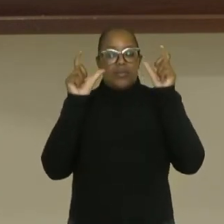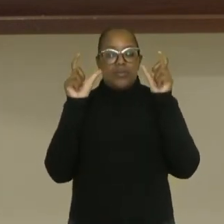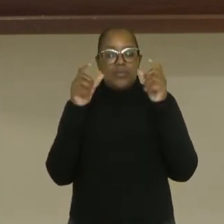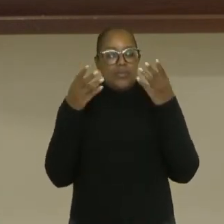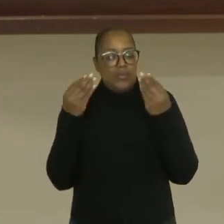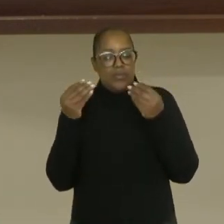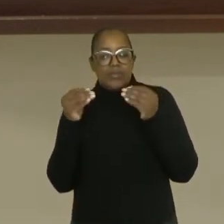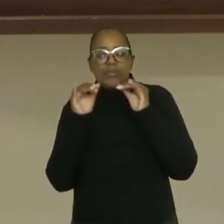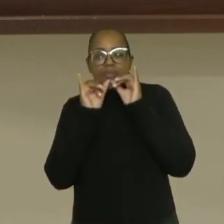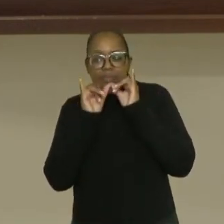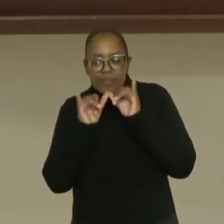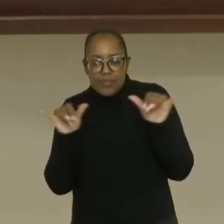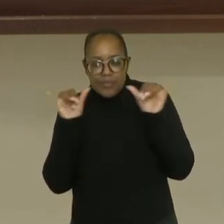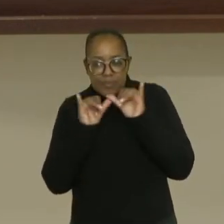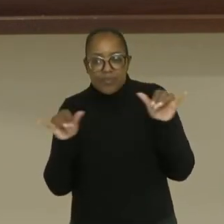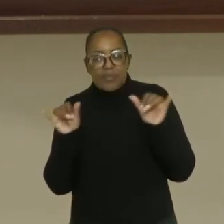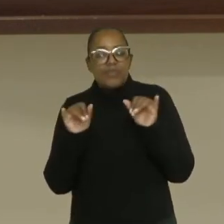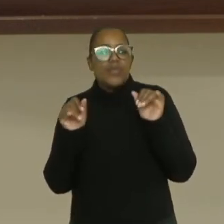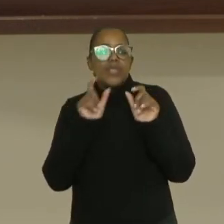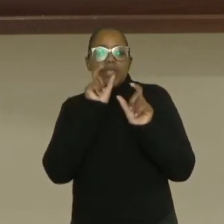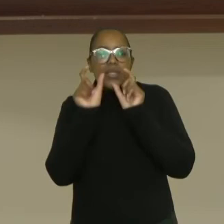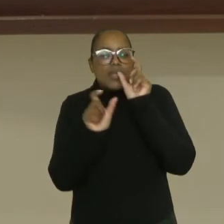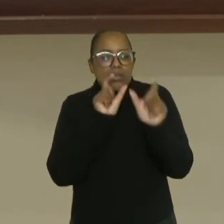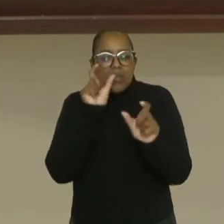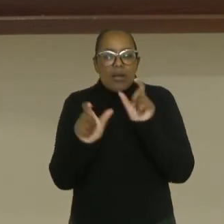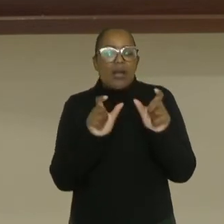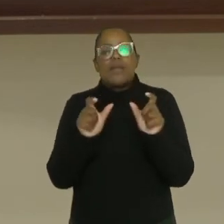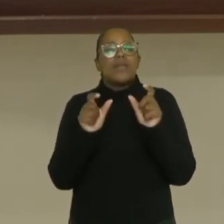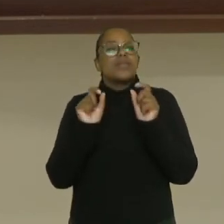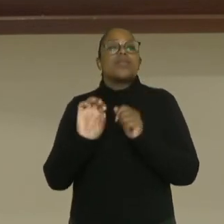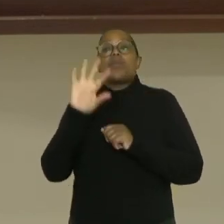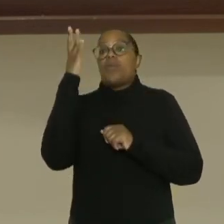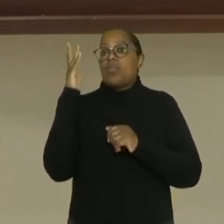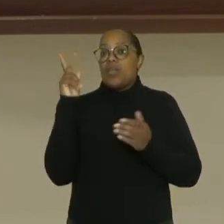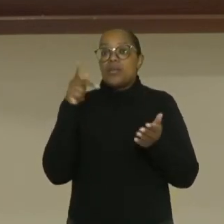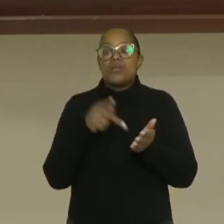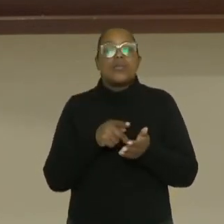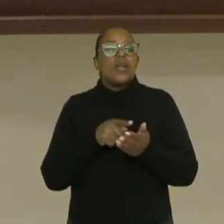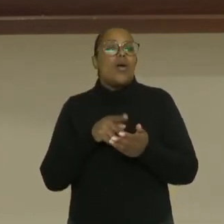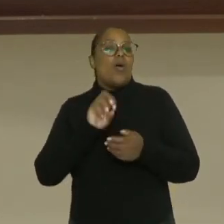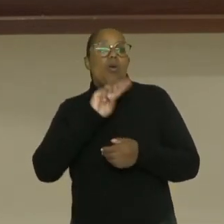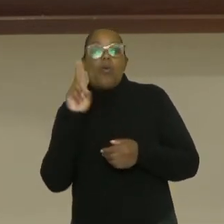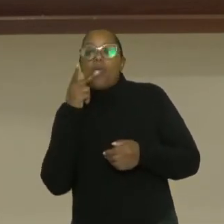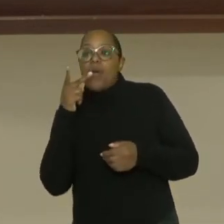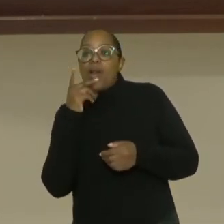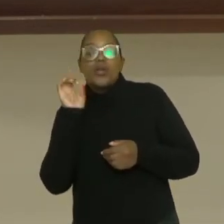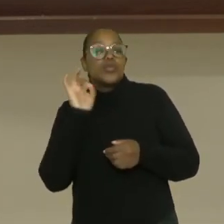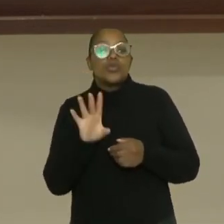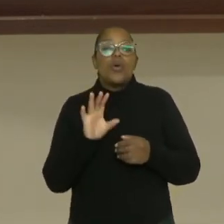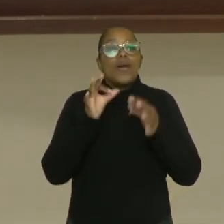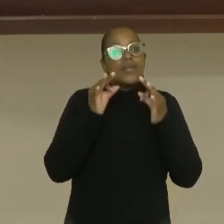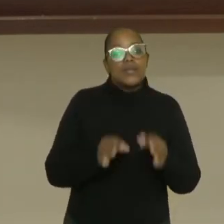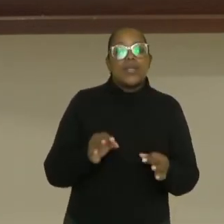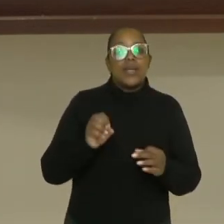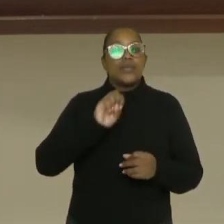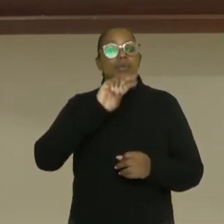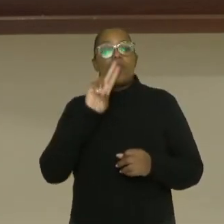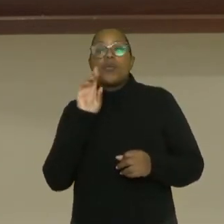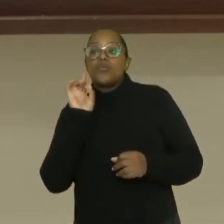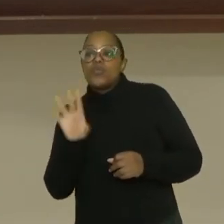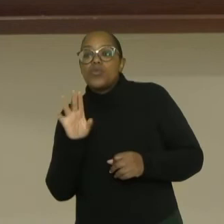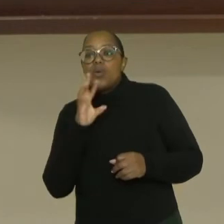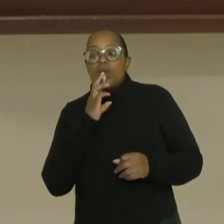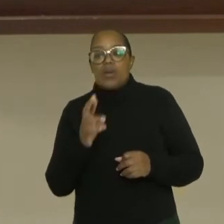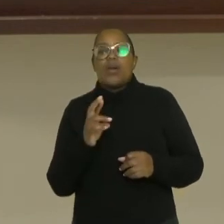nesses discursos, e esses discursos dogmáticos que falam só isso é certo, não temos pluralidade de ideias, também vão